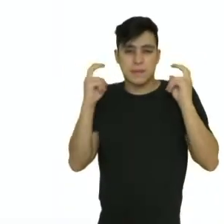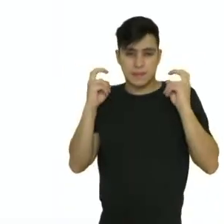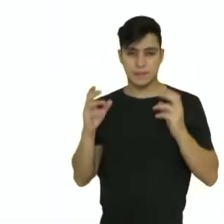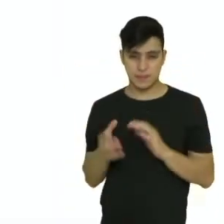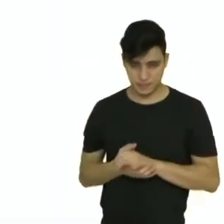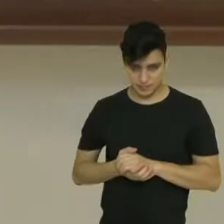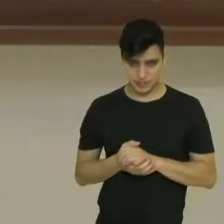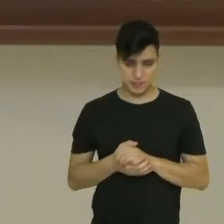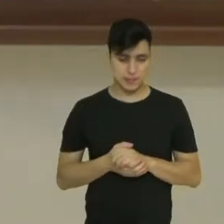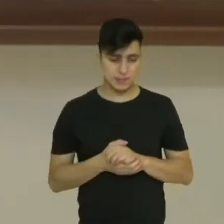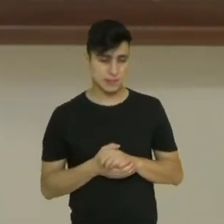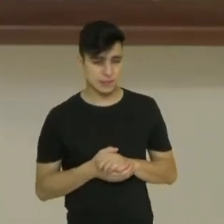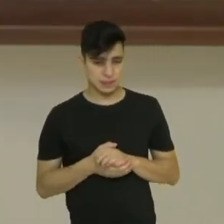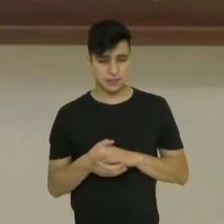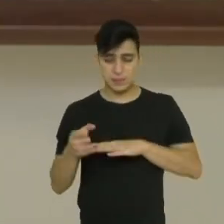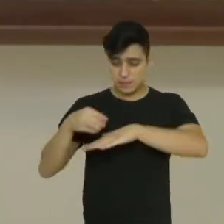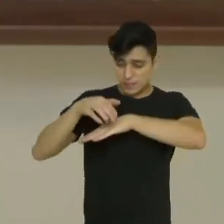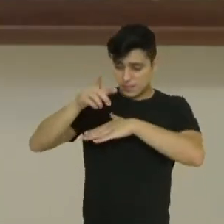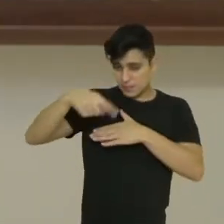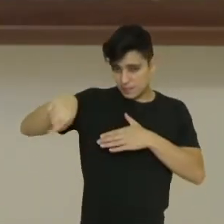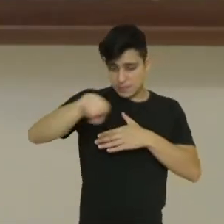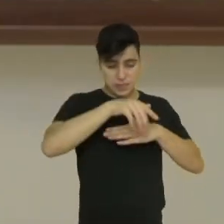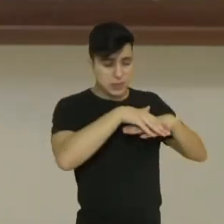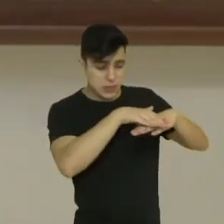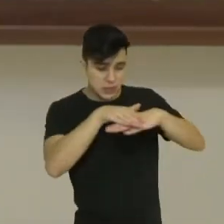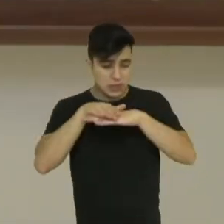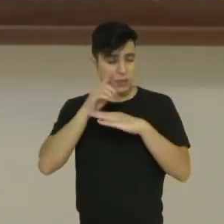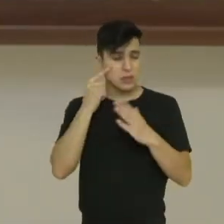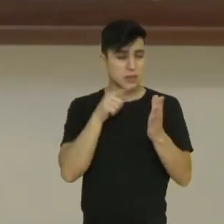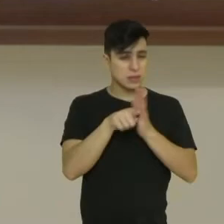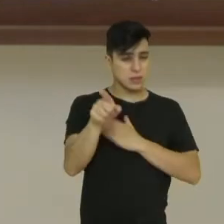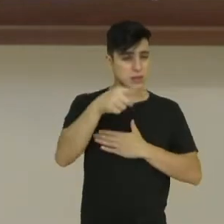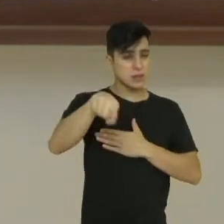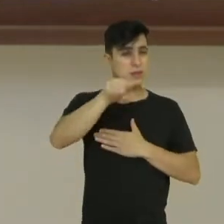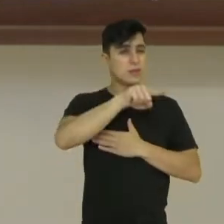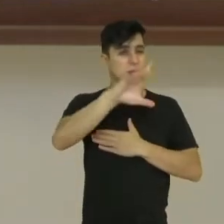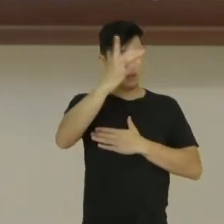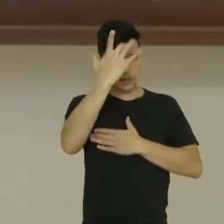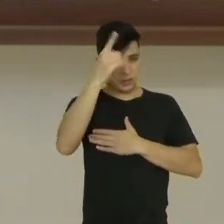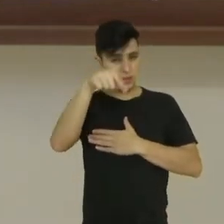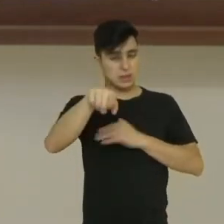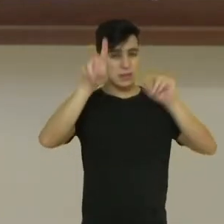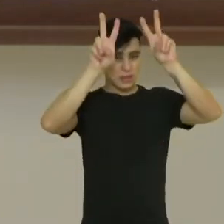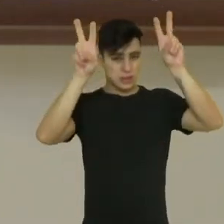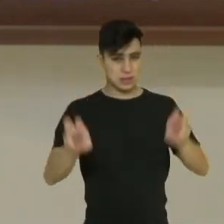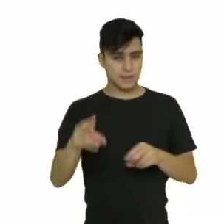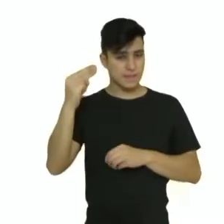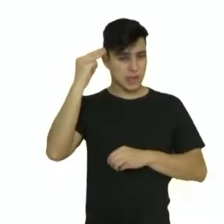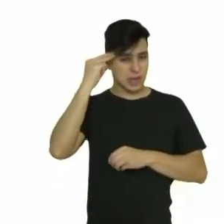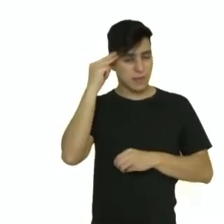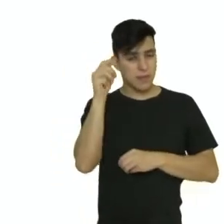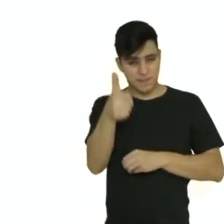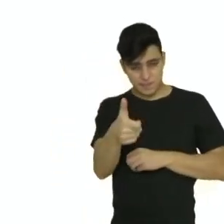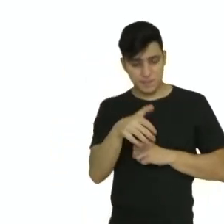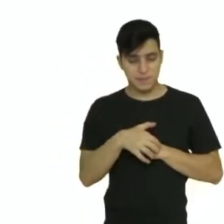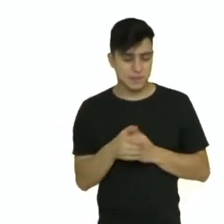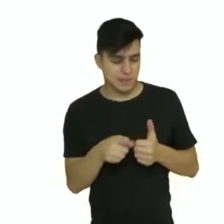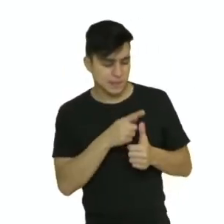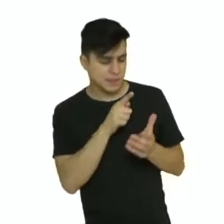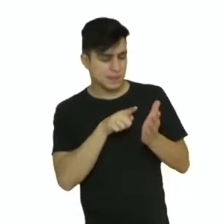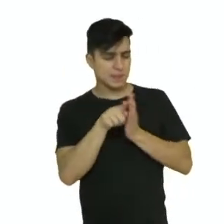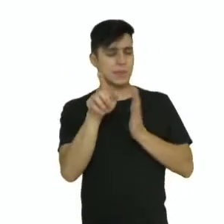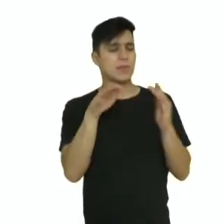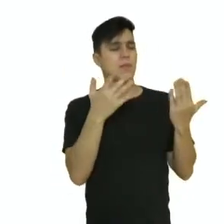Agora, só lembrando um pouquinho que a gente conversou até agora, vamos fazer uma perguntinha só para a gente fixar esse assunto nas nossas mentes. Primeira pergunta, quais foram